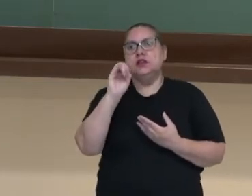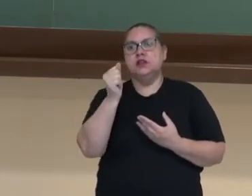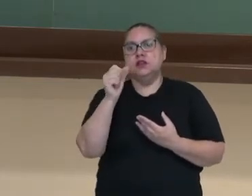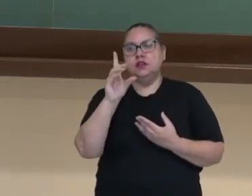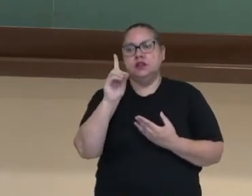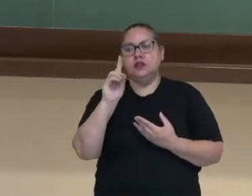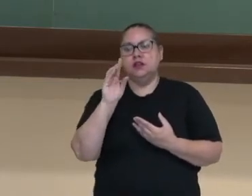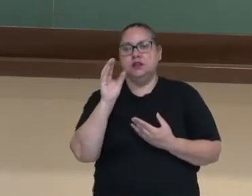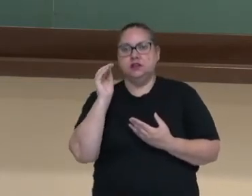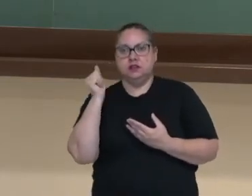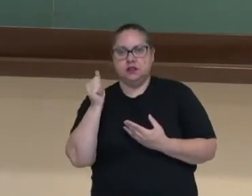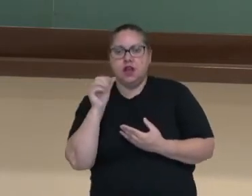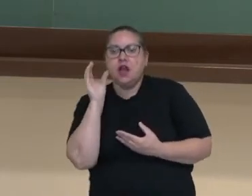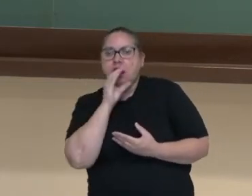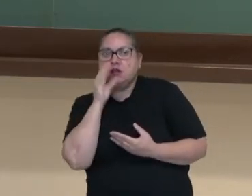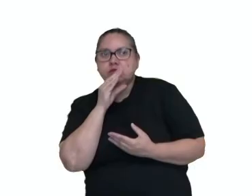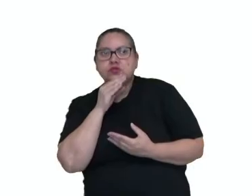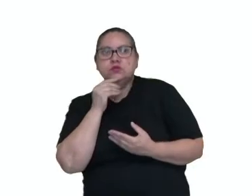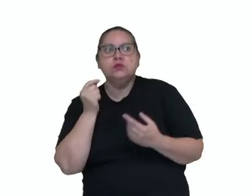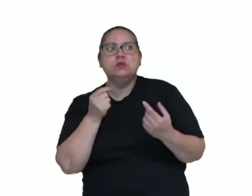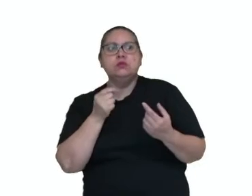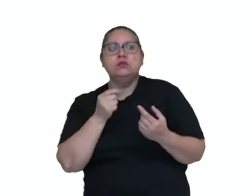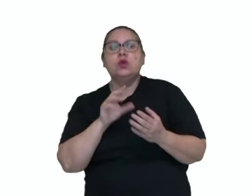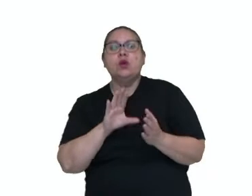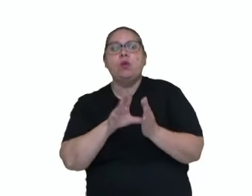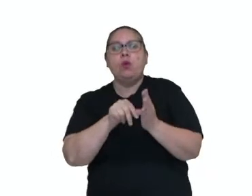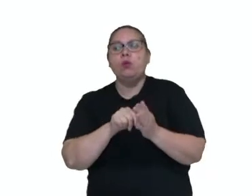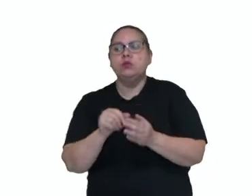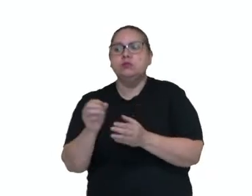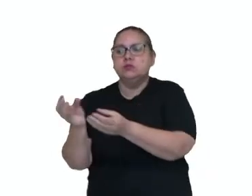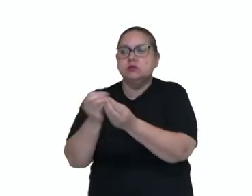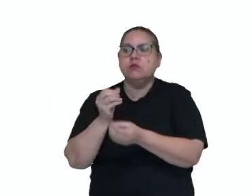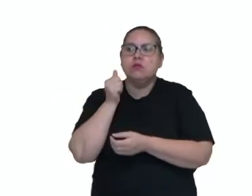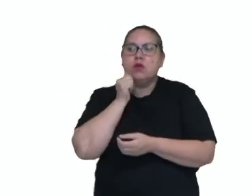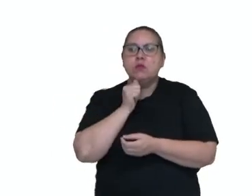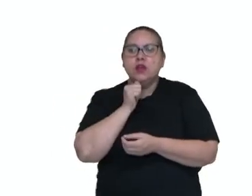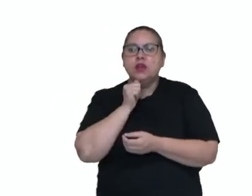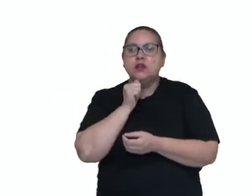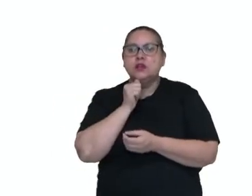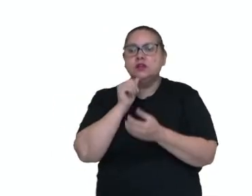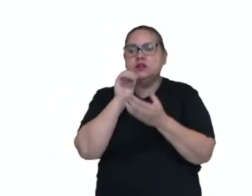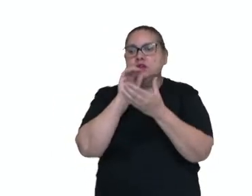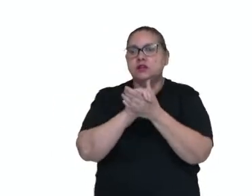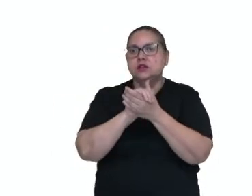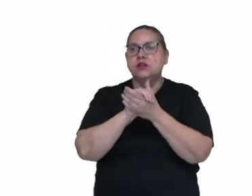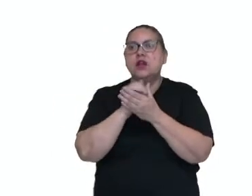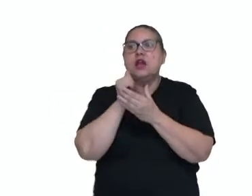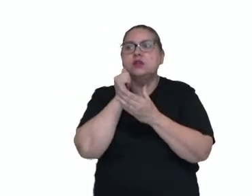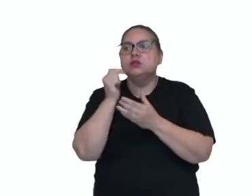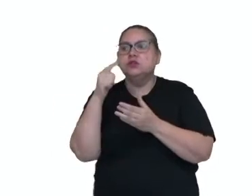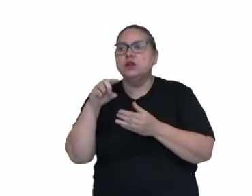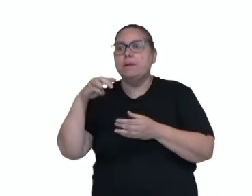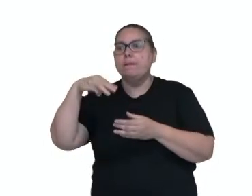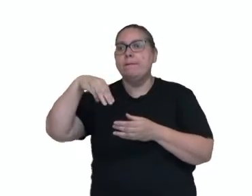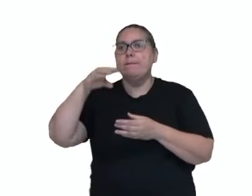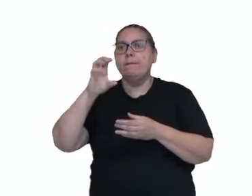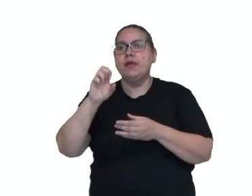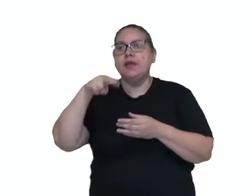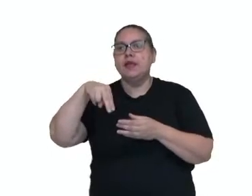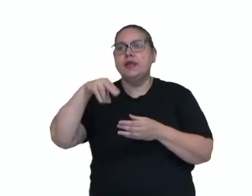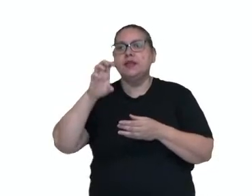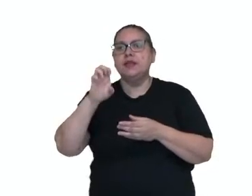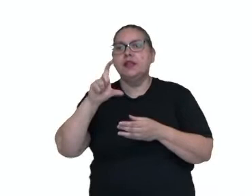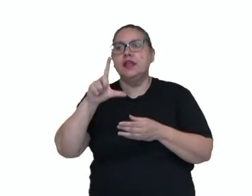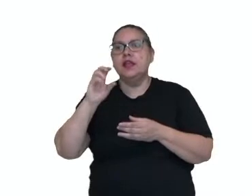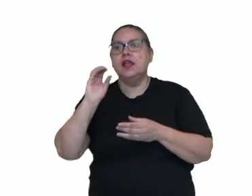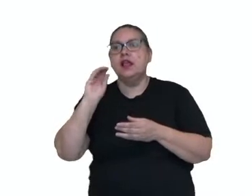então, rapidinho aqui um gostinho, sobre o rapto da Helena, esposa de Menelau, rei de Esparta. Mas